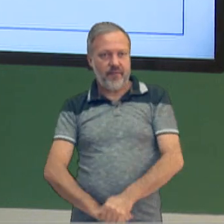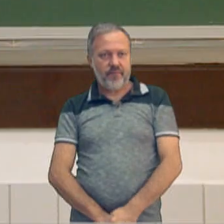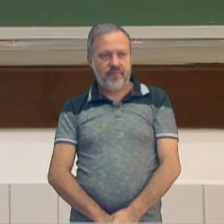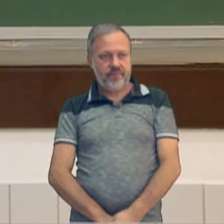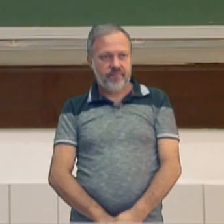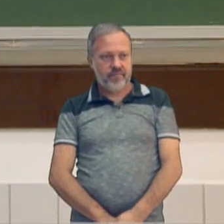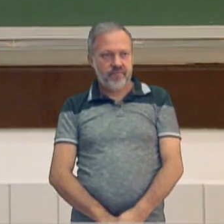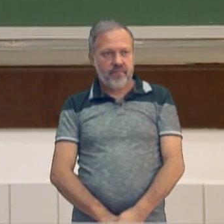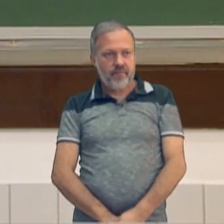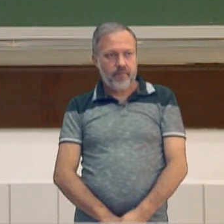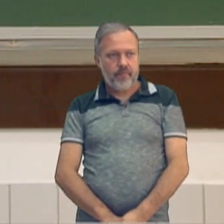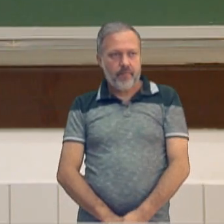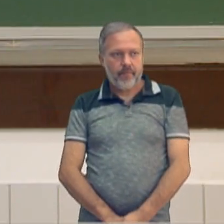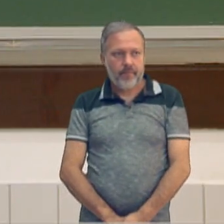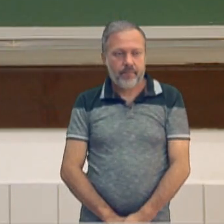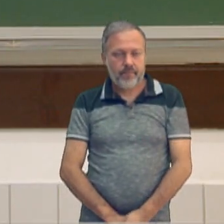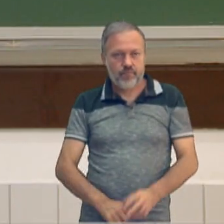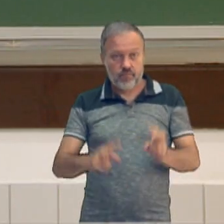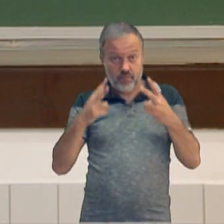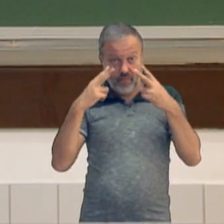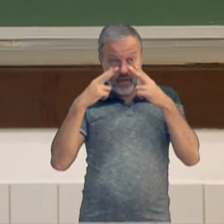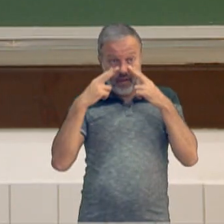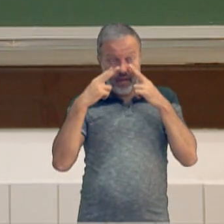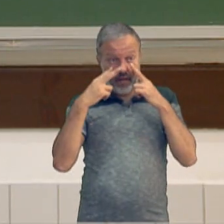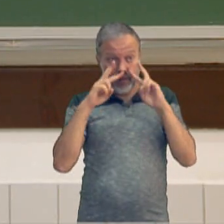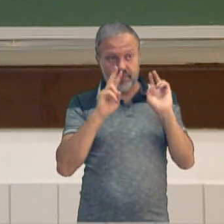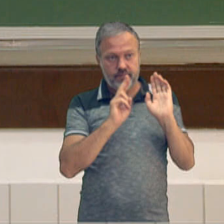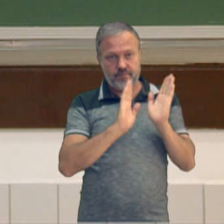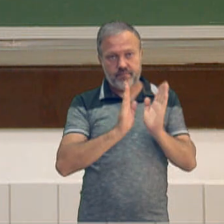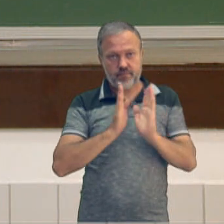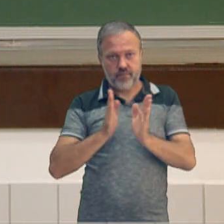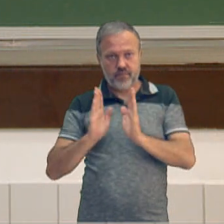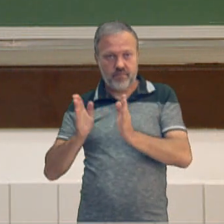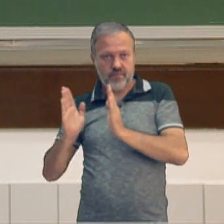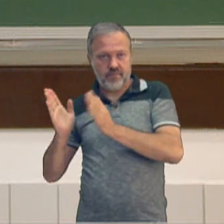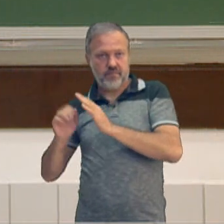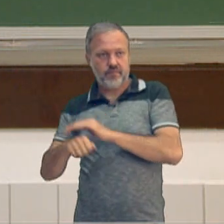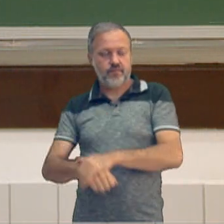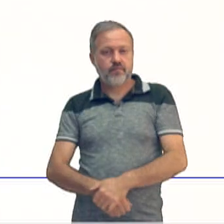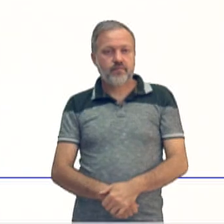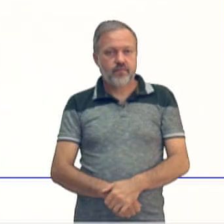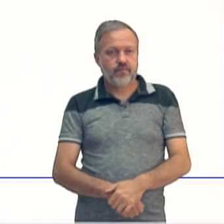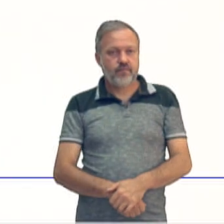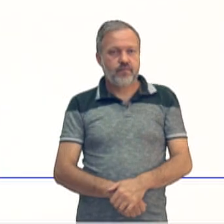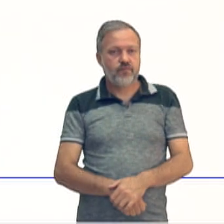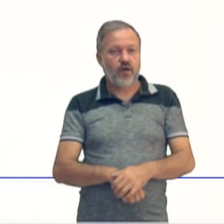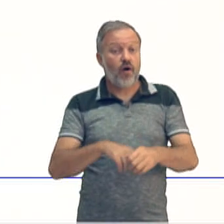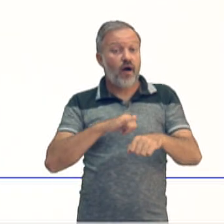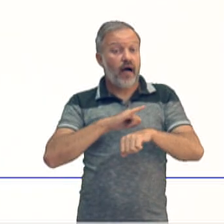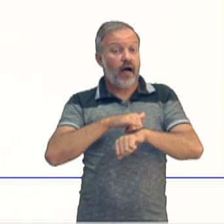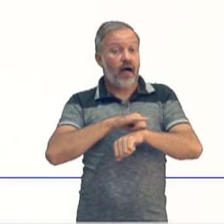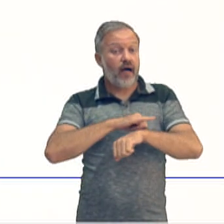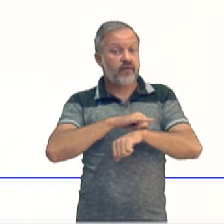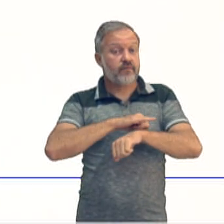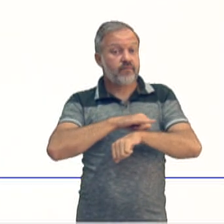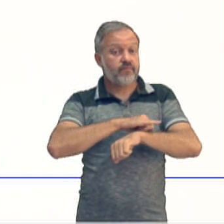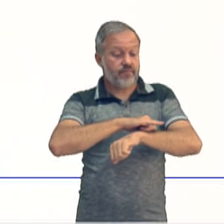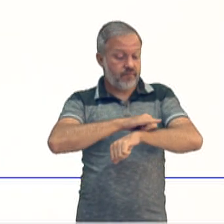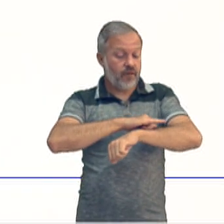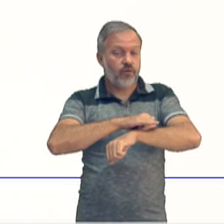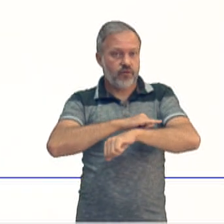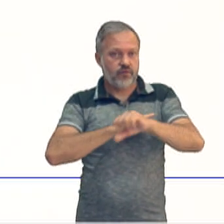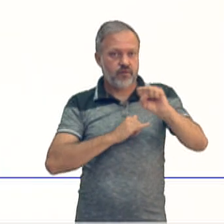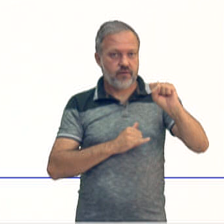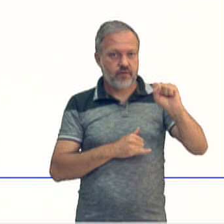Aqui, gente, tem uma classificação importante. A gordura saturada e a gordura insaturada. Então, vocês estão vendo aqui essa molécula de